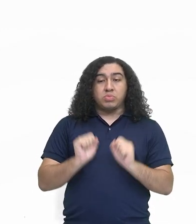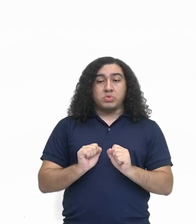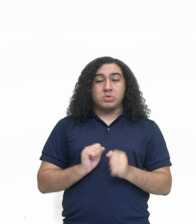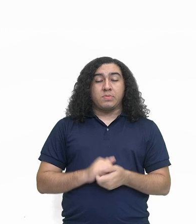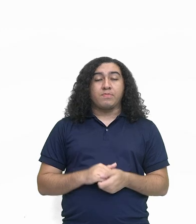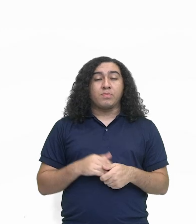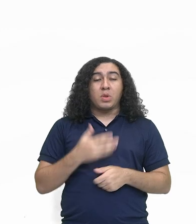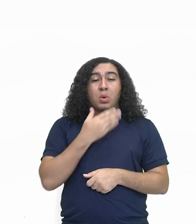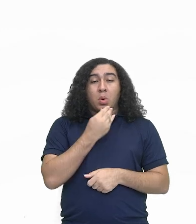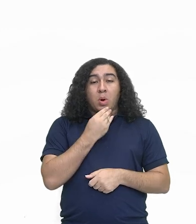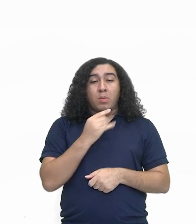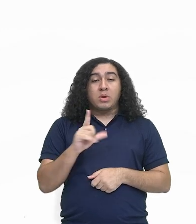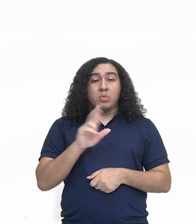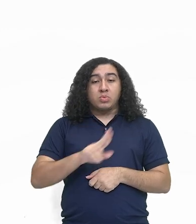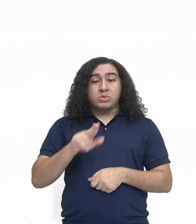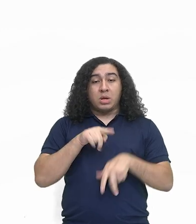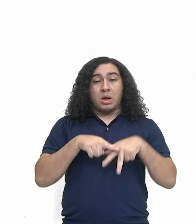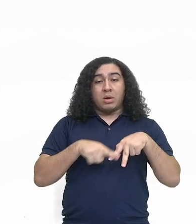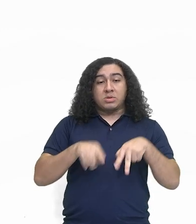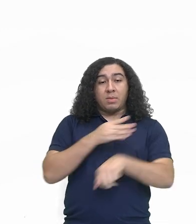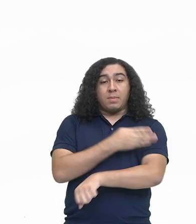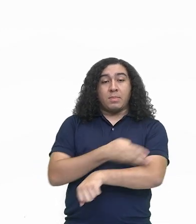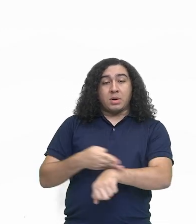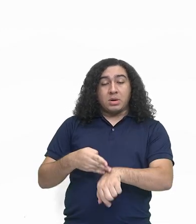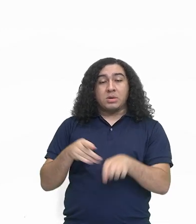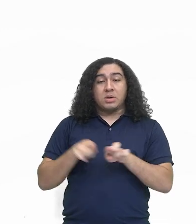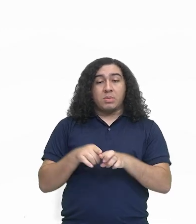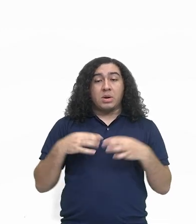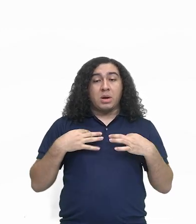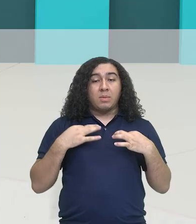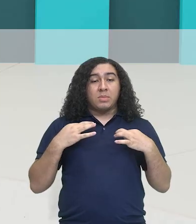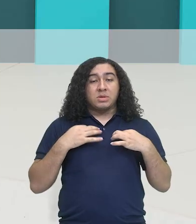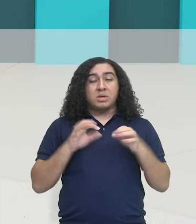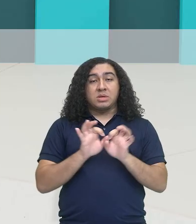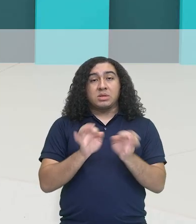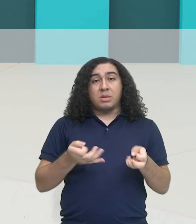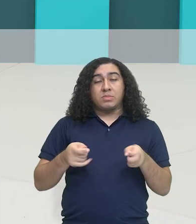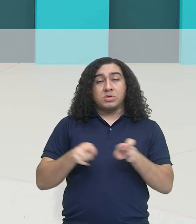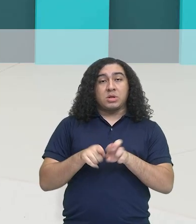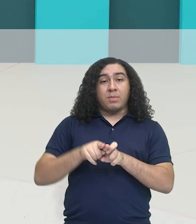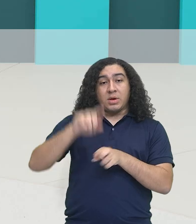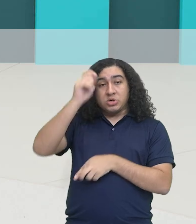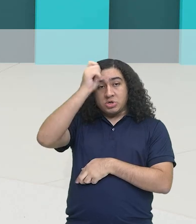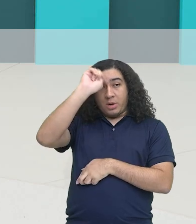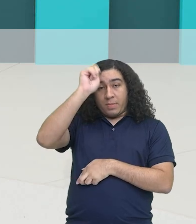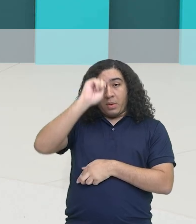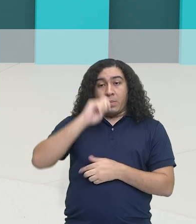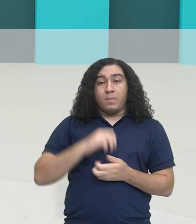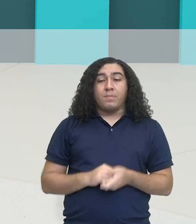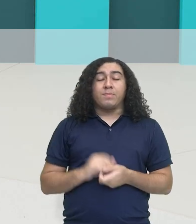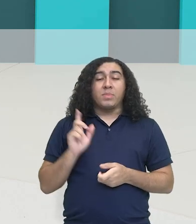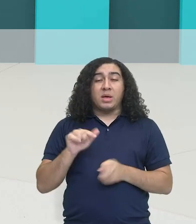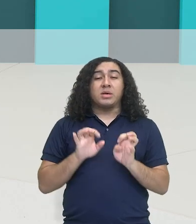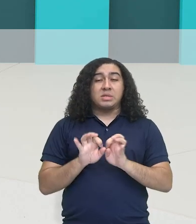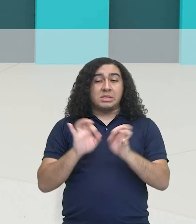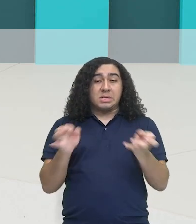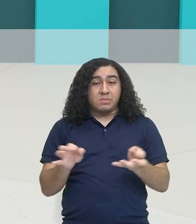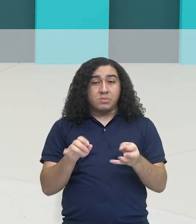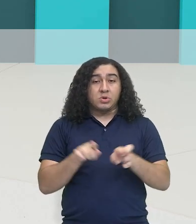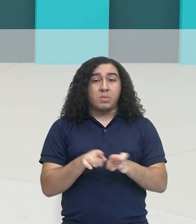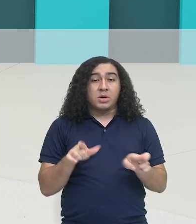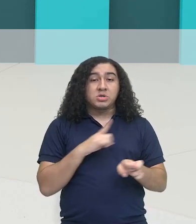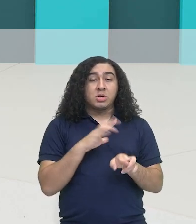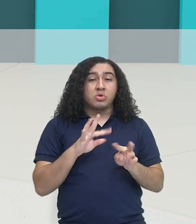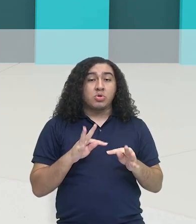ou coloridas, camisas simples e chapéus de palha. Ou seja, é algo tão simples, mas que traz toda